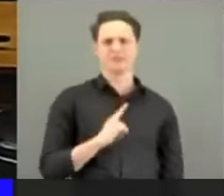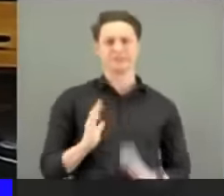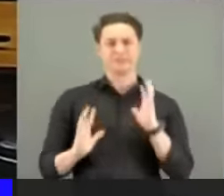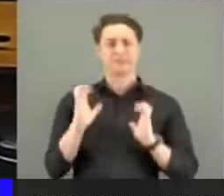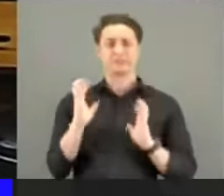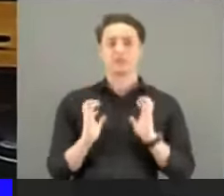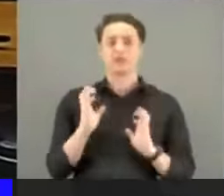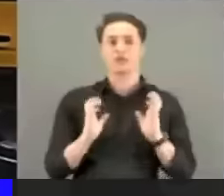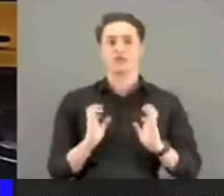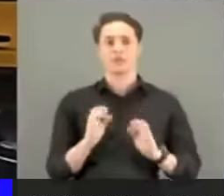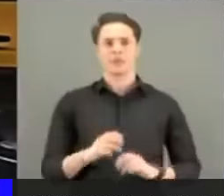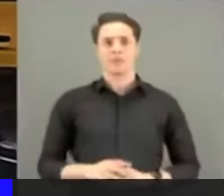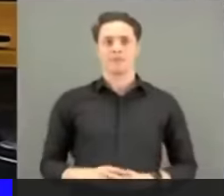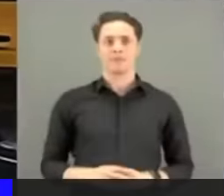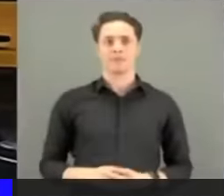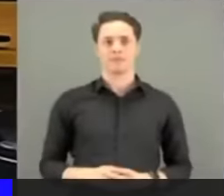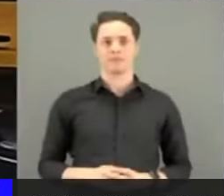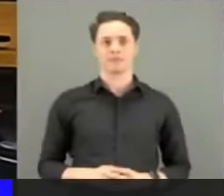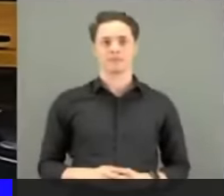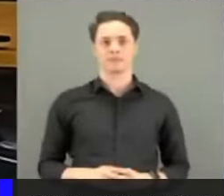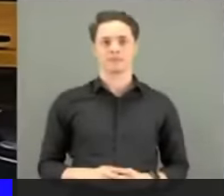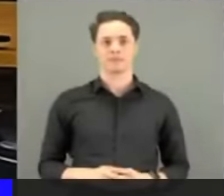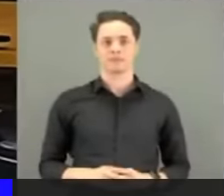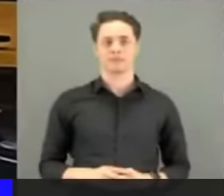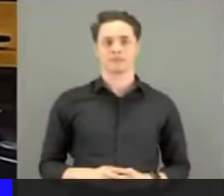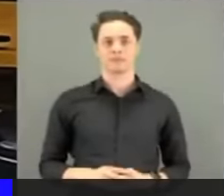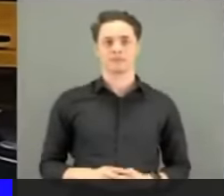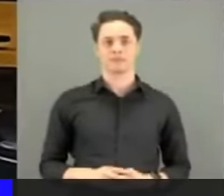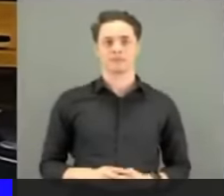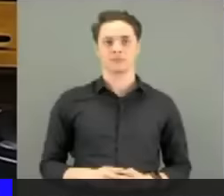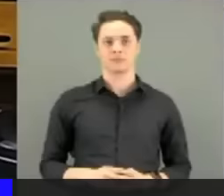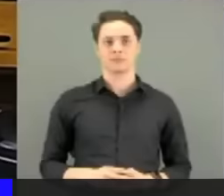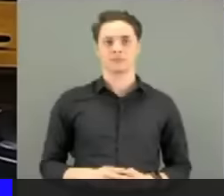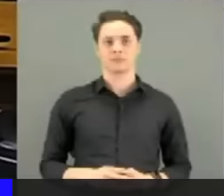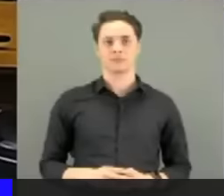senhor... Pelo regimento, a gente tem que só defender e esperar ele sair.